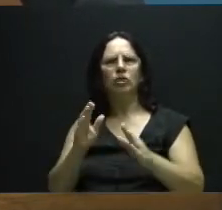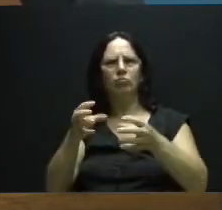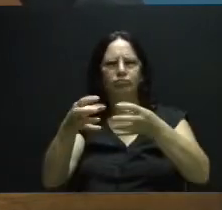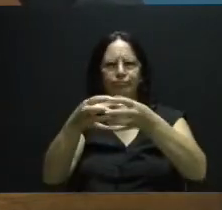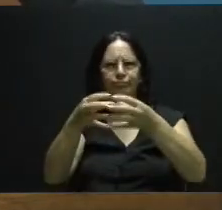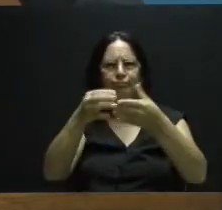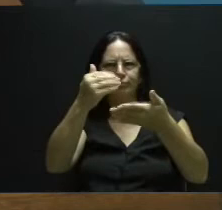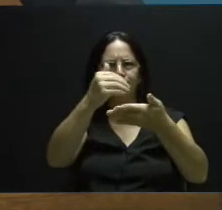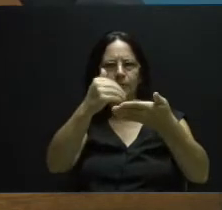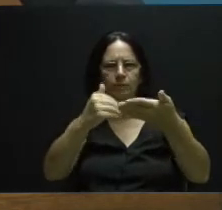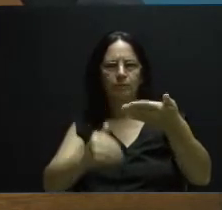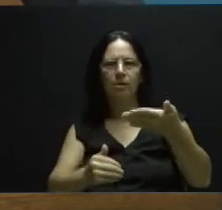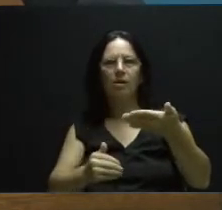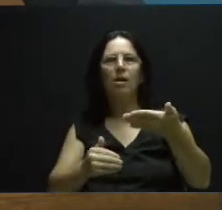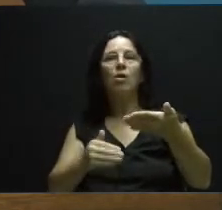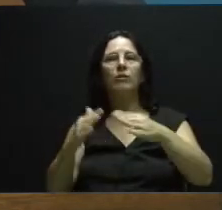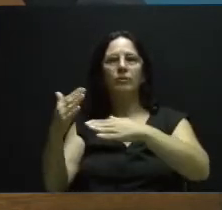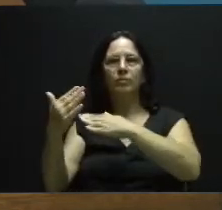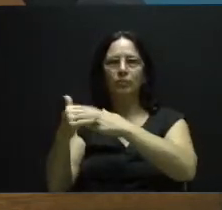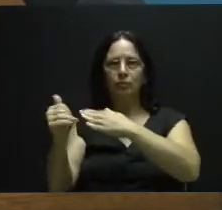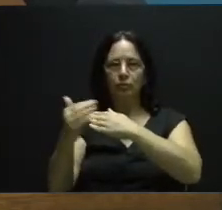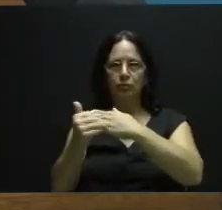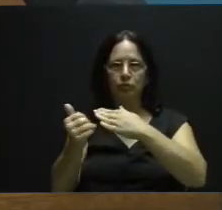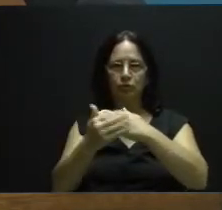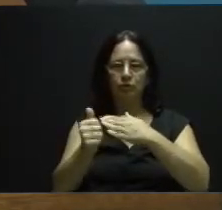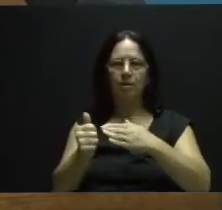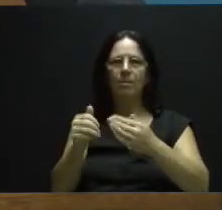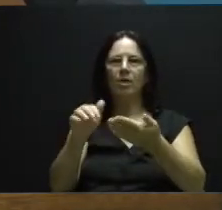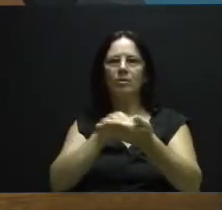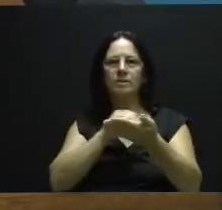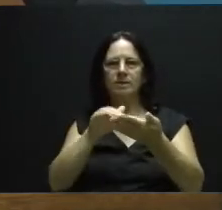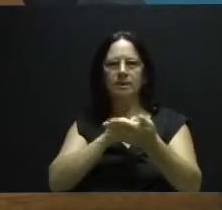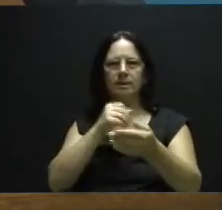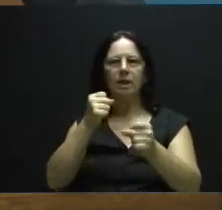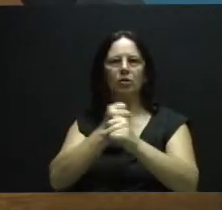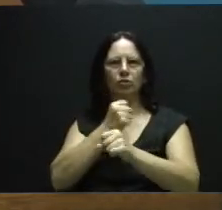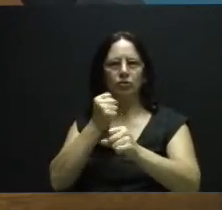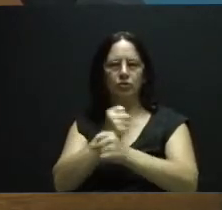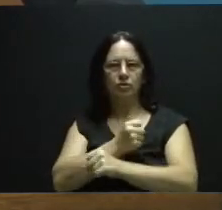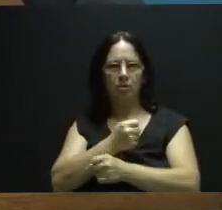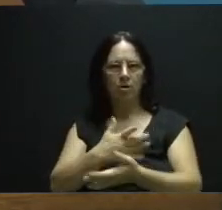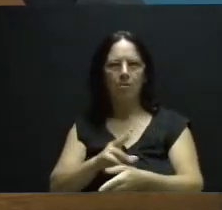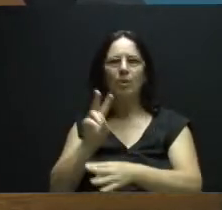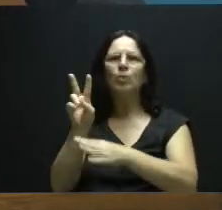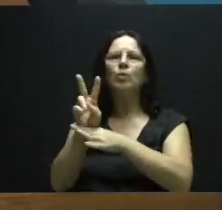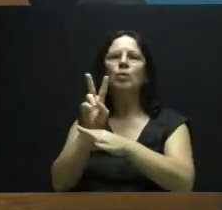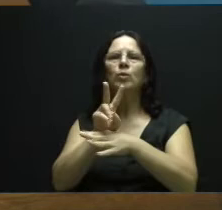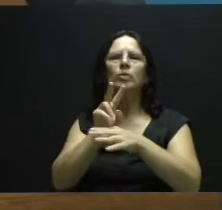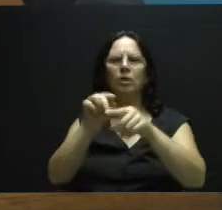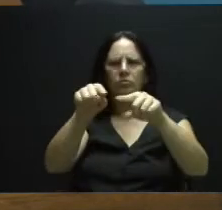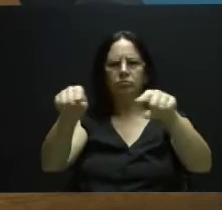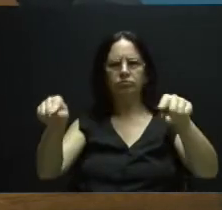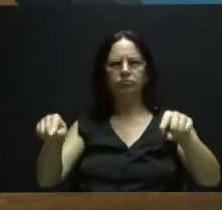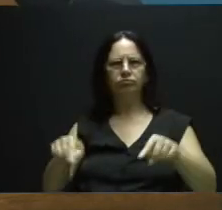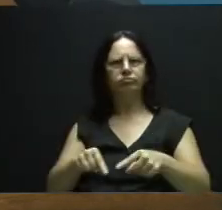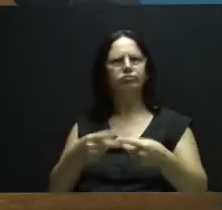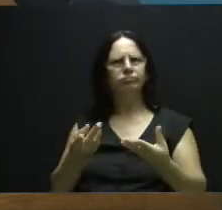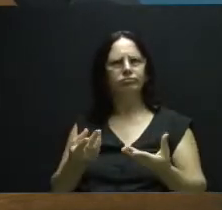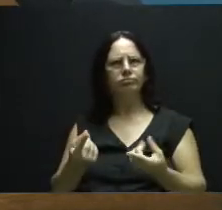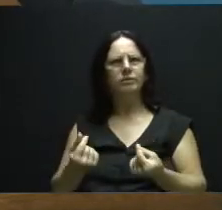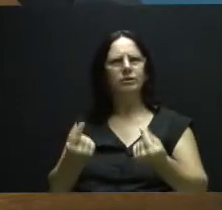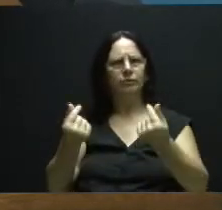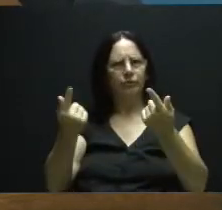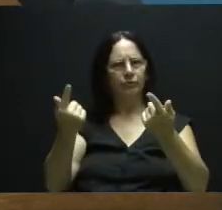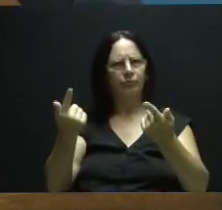recesso nós vamos agora convidar à noite o secretário de obras de manutenção pra ver aqueles valores se realmente